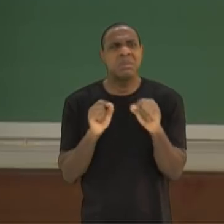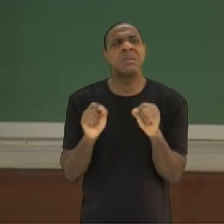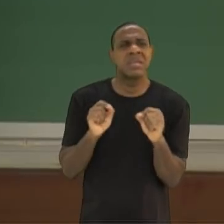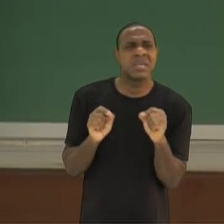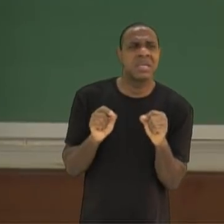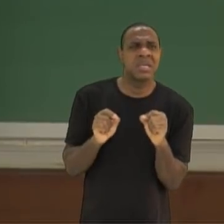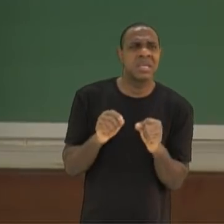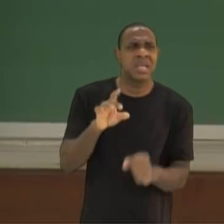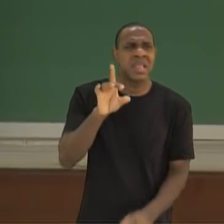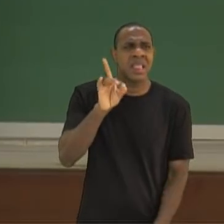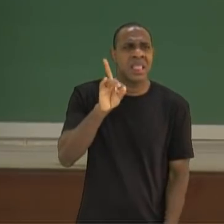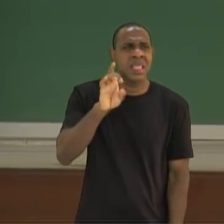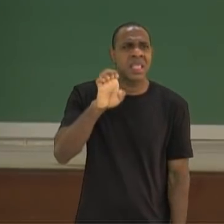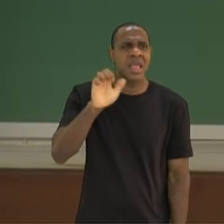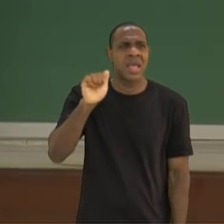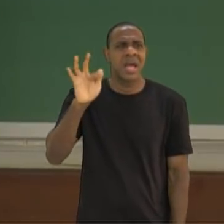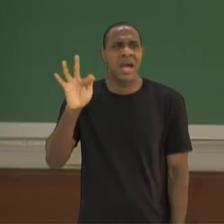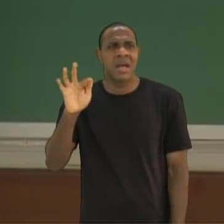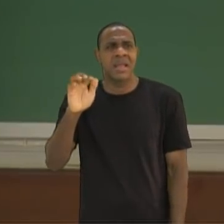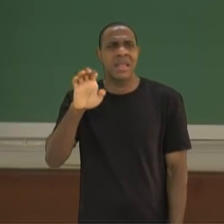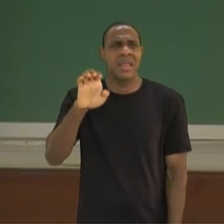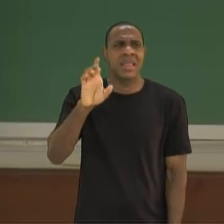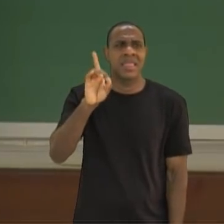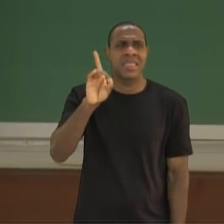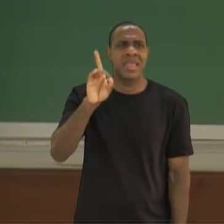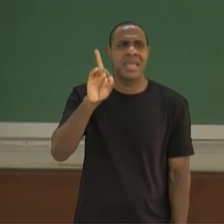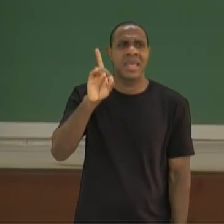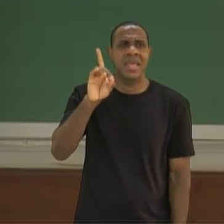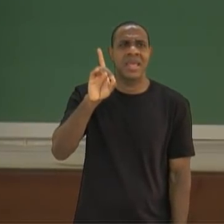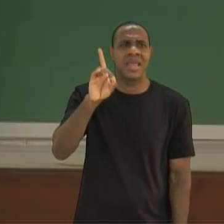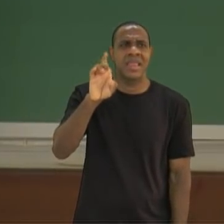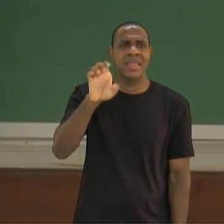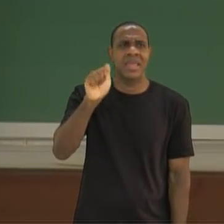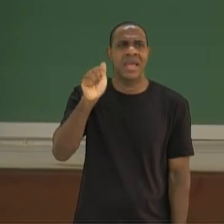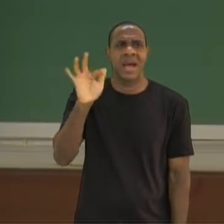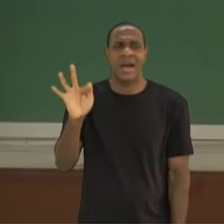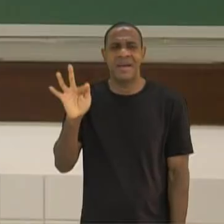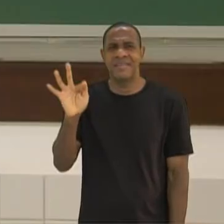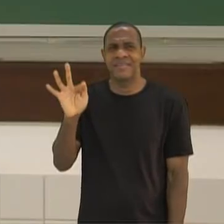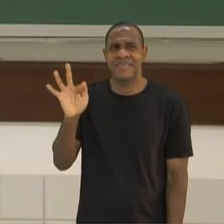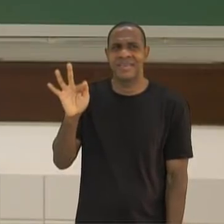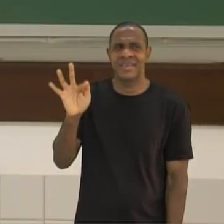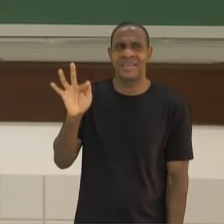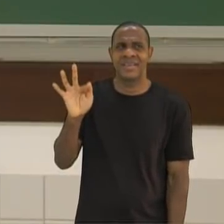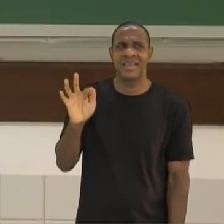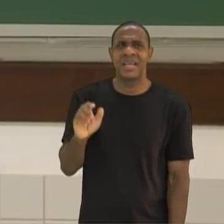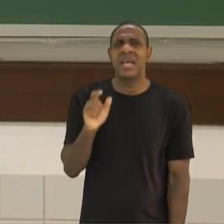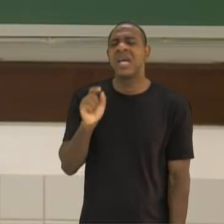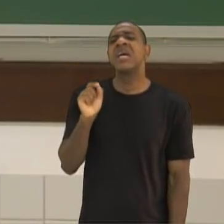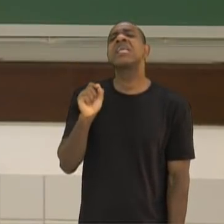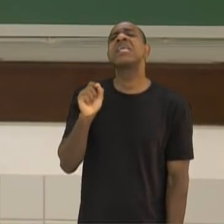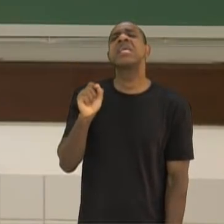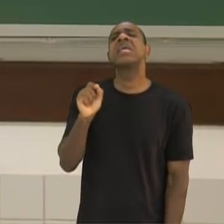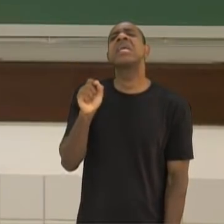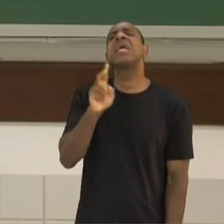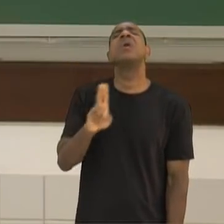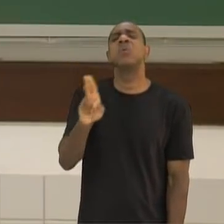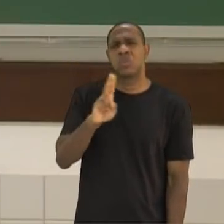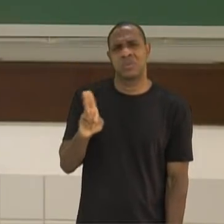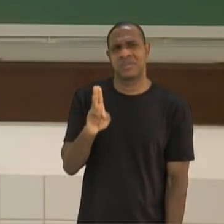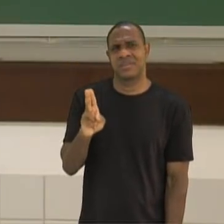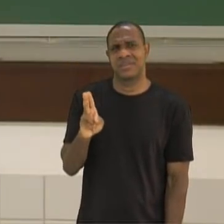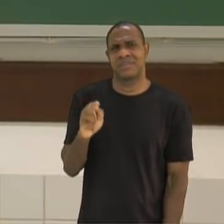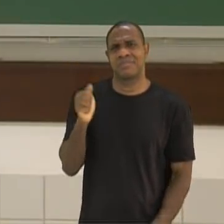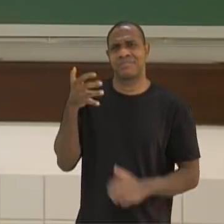que é isso? Qual é o probleminha que ele tem? Por que ele usa esse finger tutting? Quem usa essa linguagem de sinais?